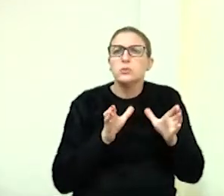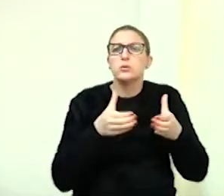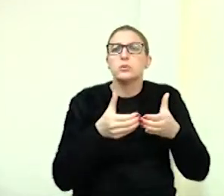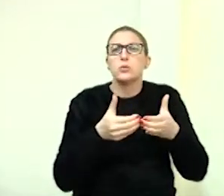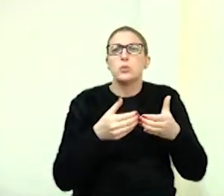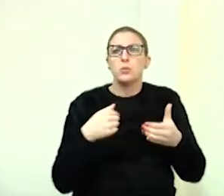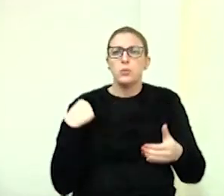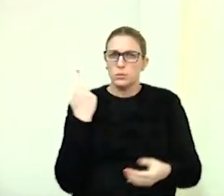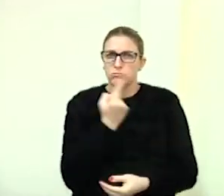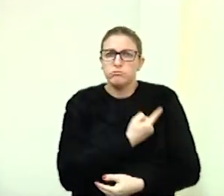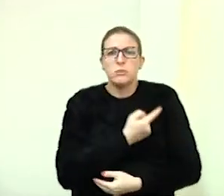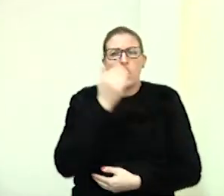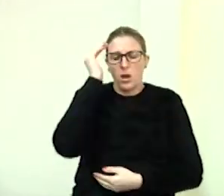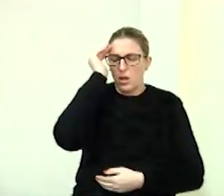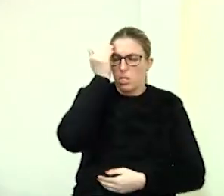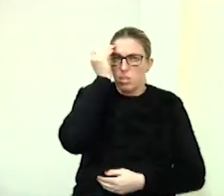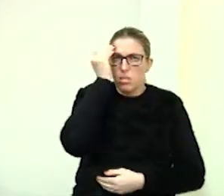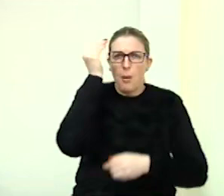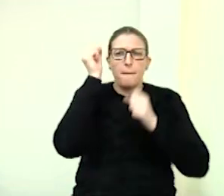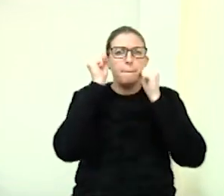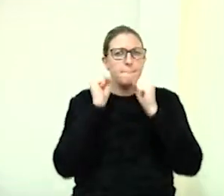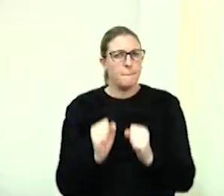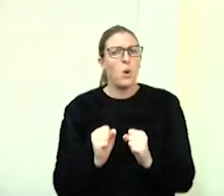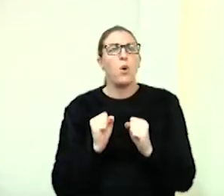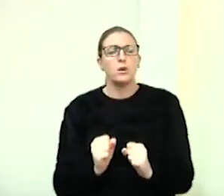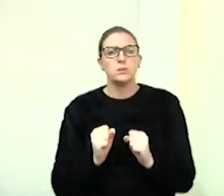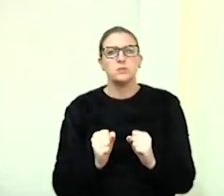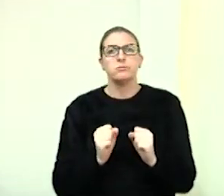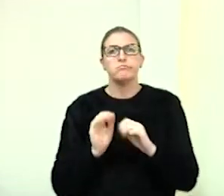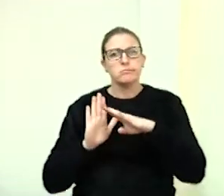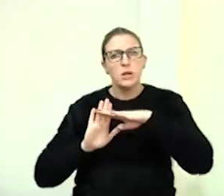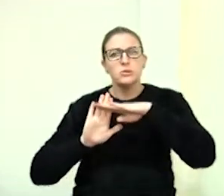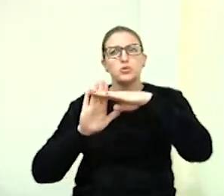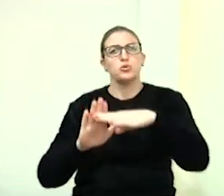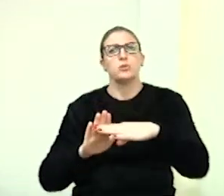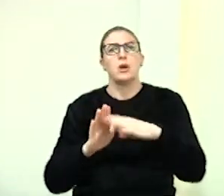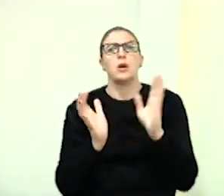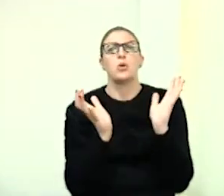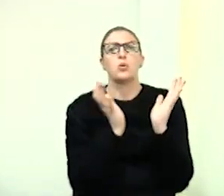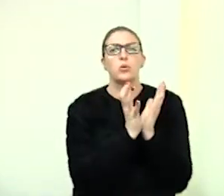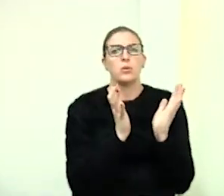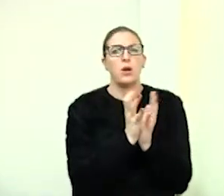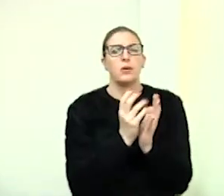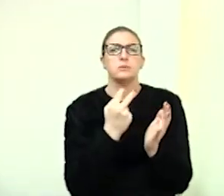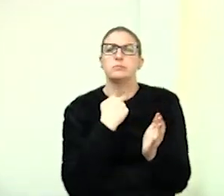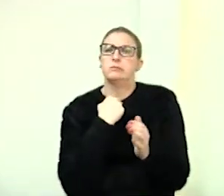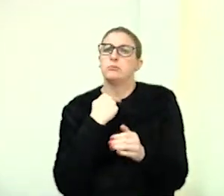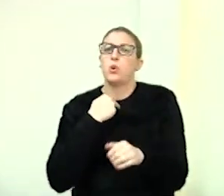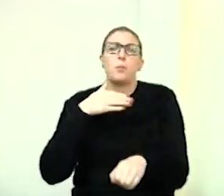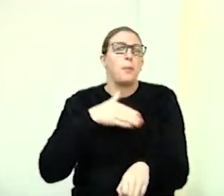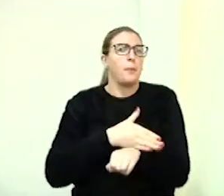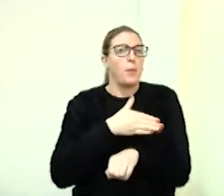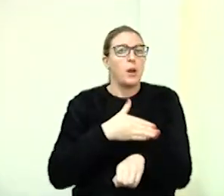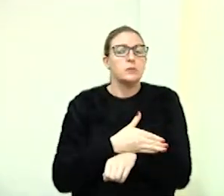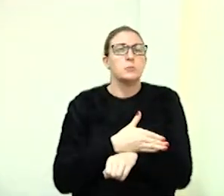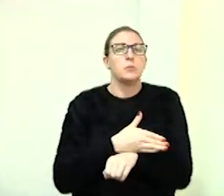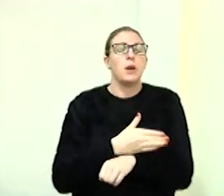que a gente possa possibilitar aqueles colegas que não podem estar aqui na sessão presente,